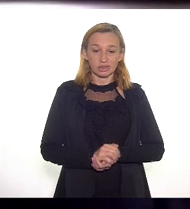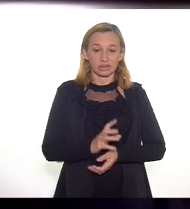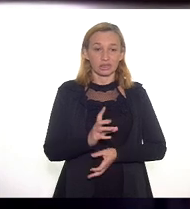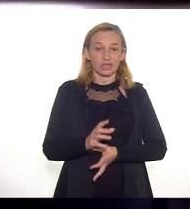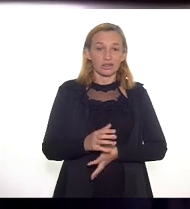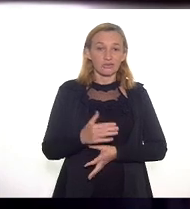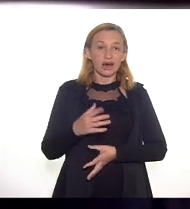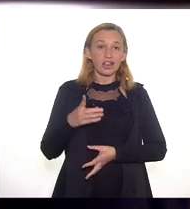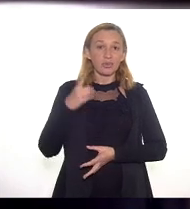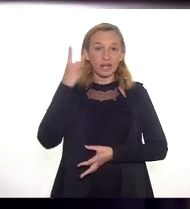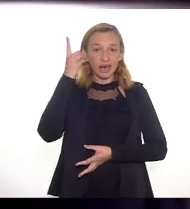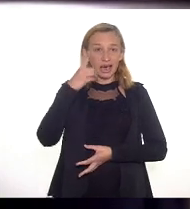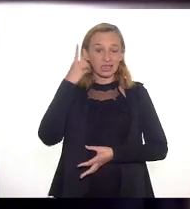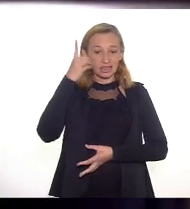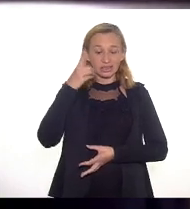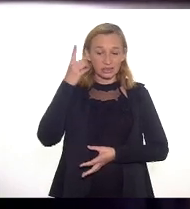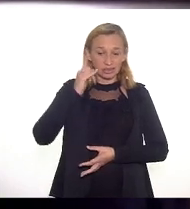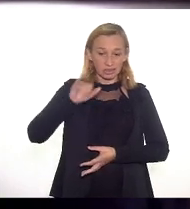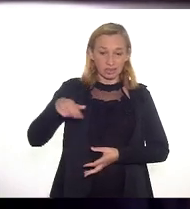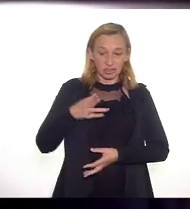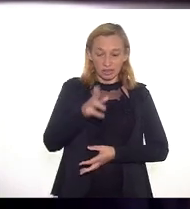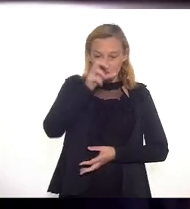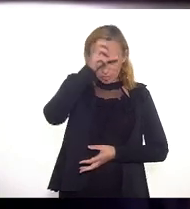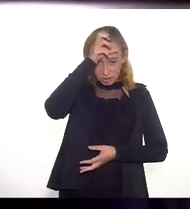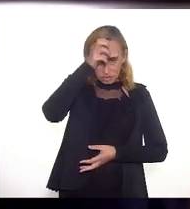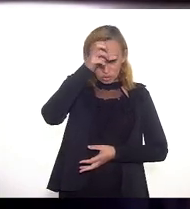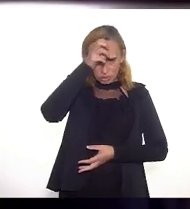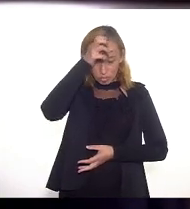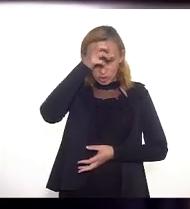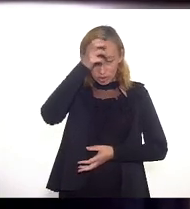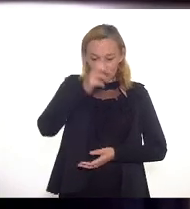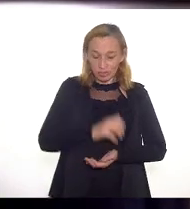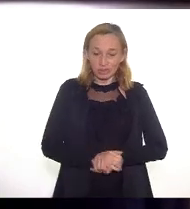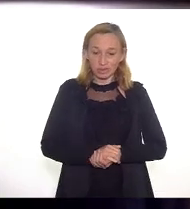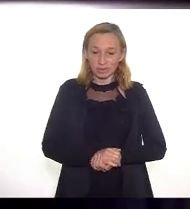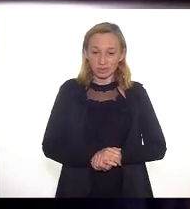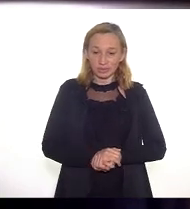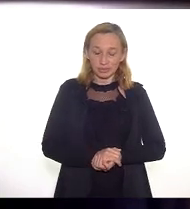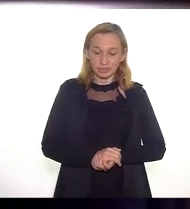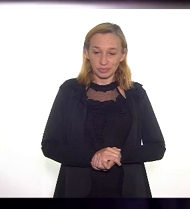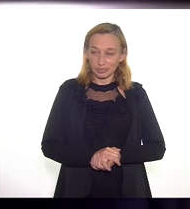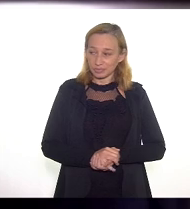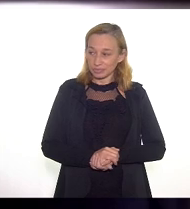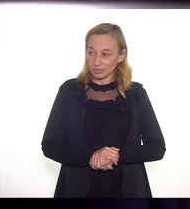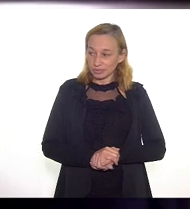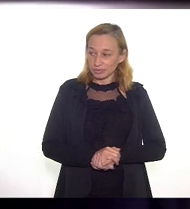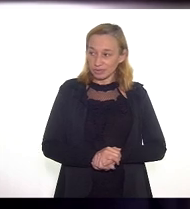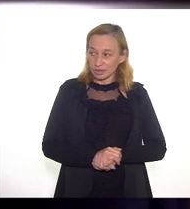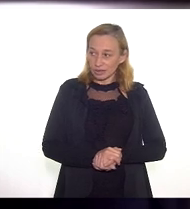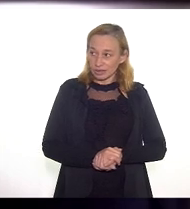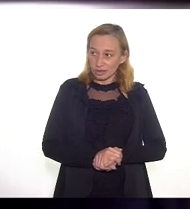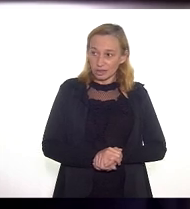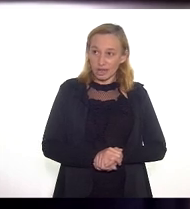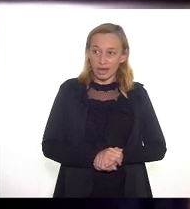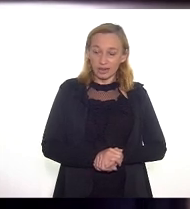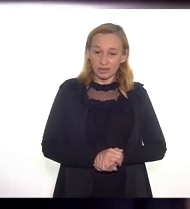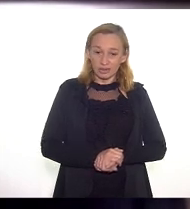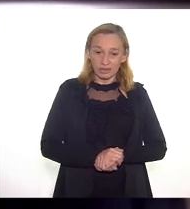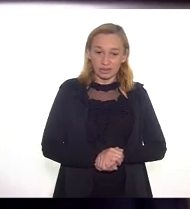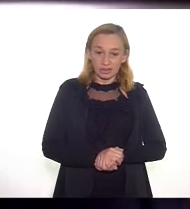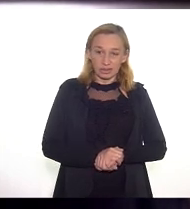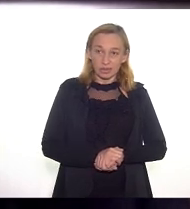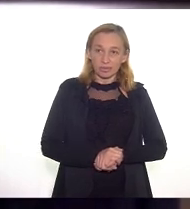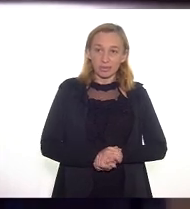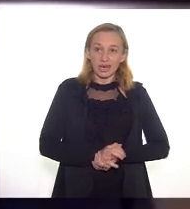Deputada Tia Ju. Deputada Tia Ju.